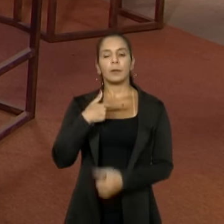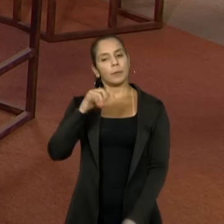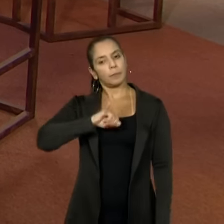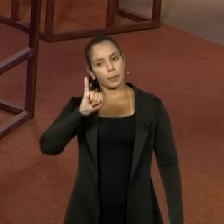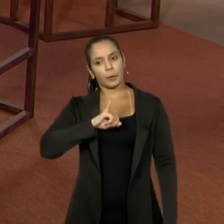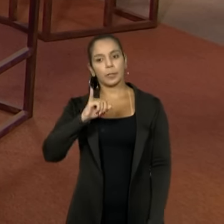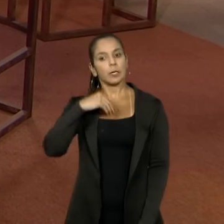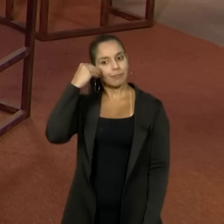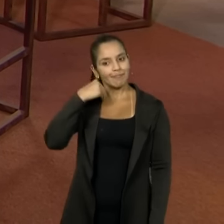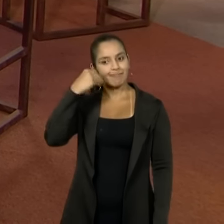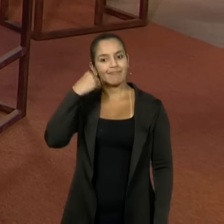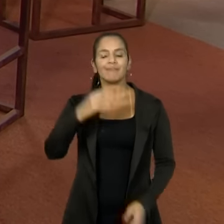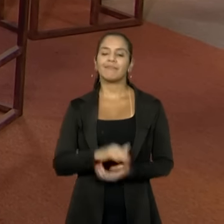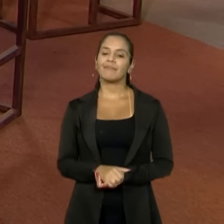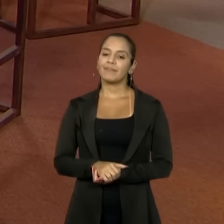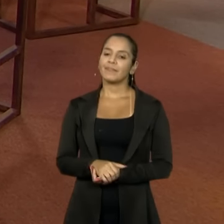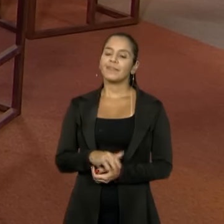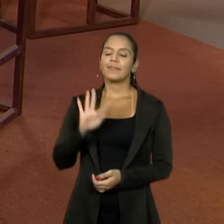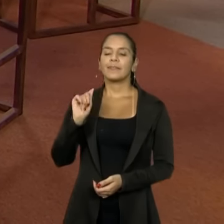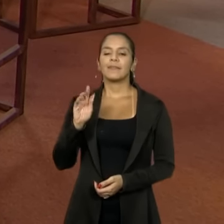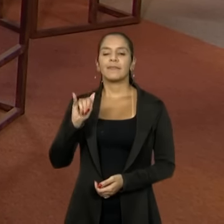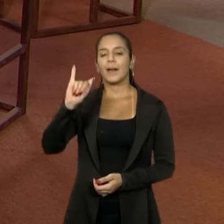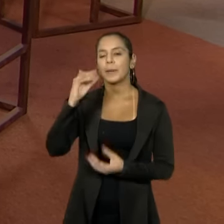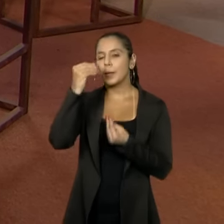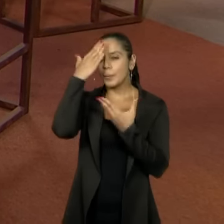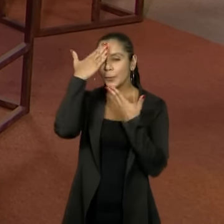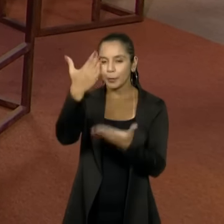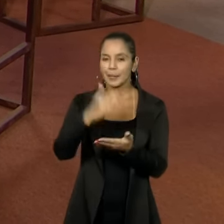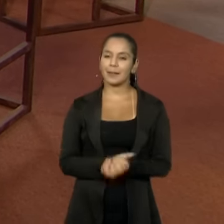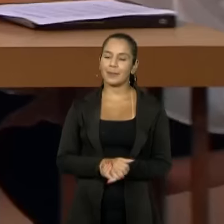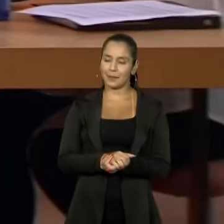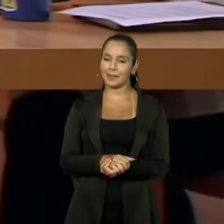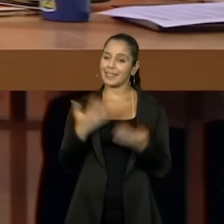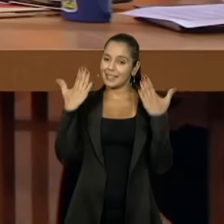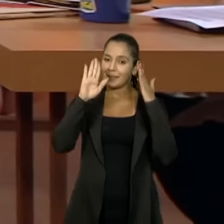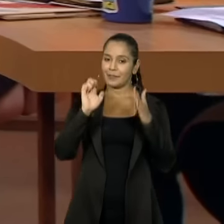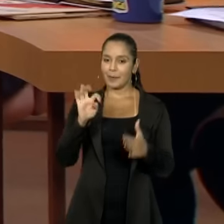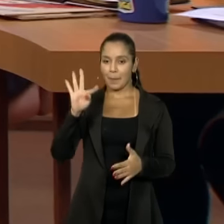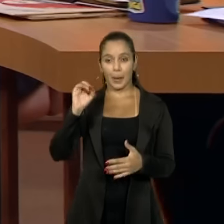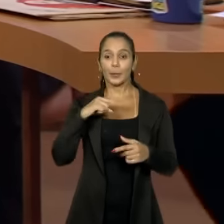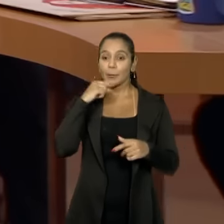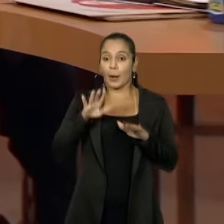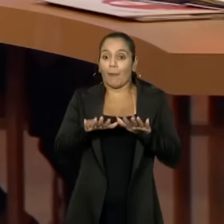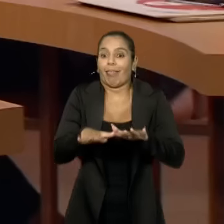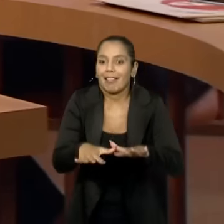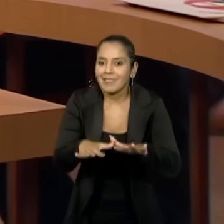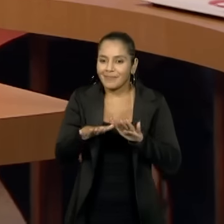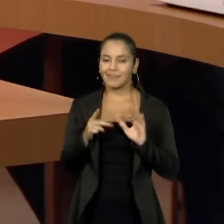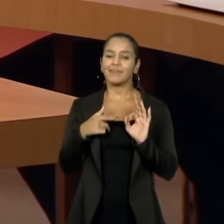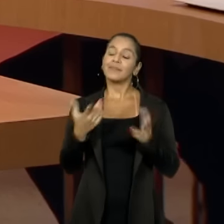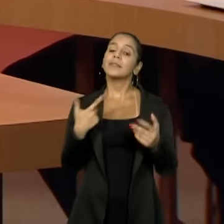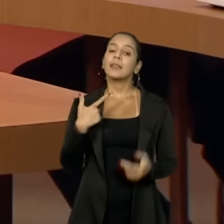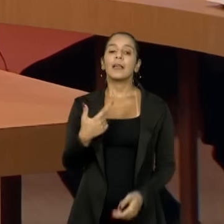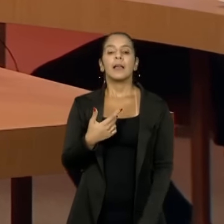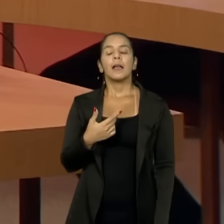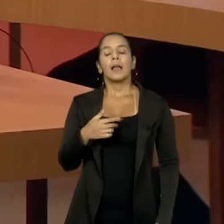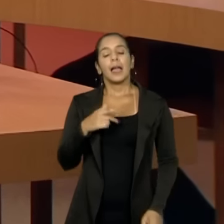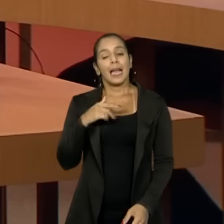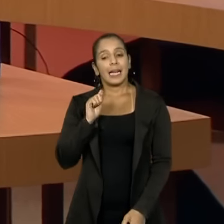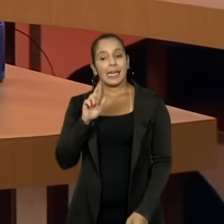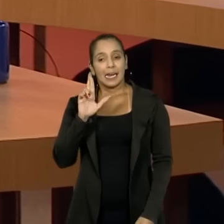tanta vivência, né? Minha Fabi, muito obrigada. Salve Bento. Não tô nem conseguindo fazer assim mais. Salve Bento, não. Gente, queridos, Clara